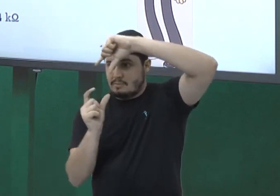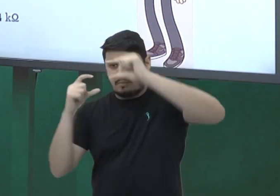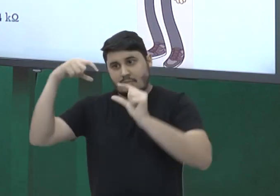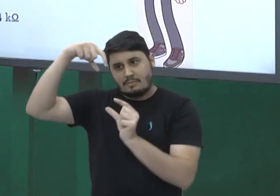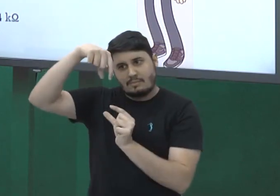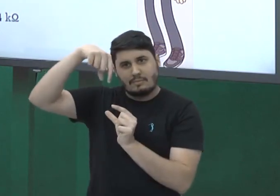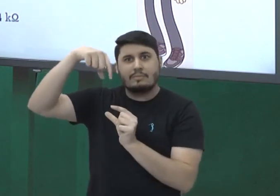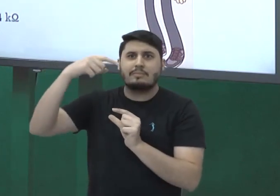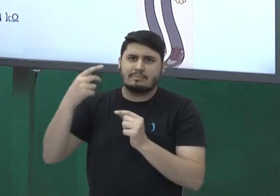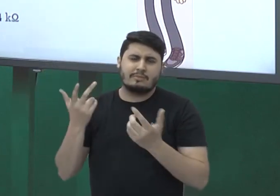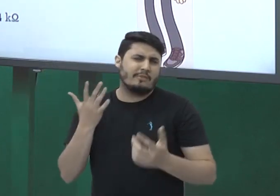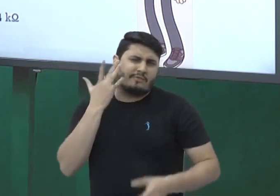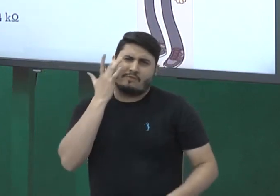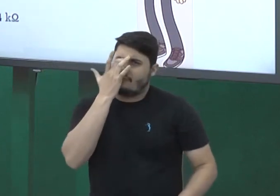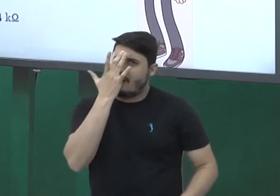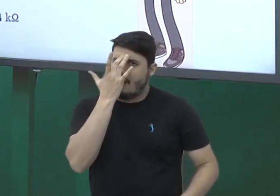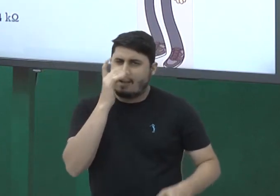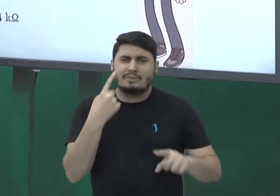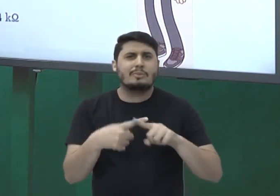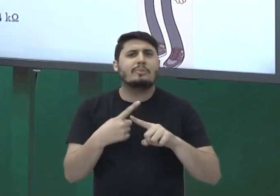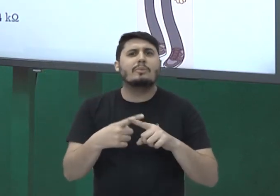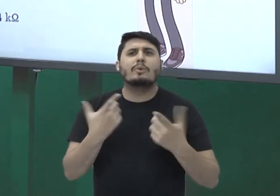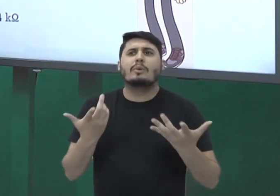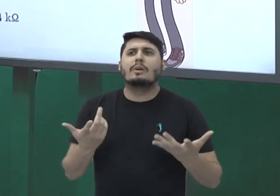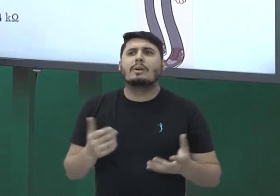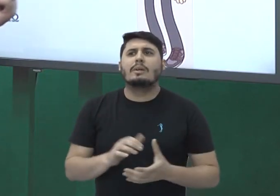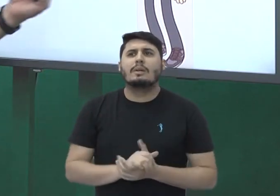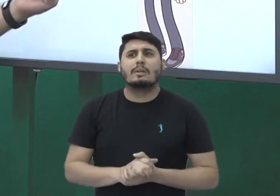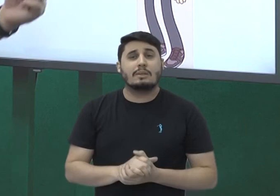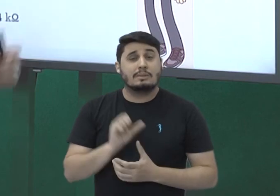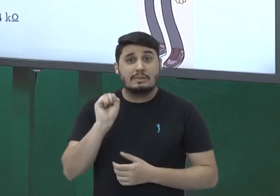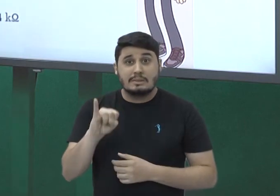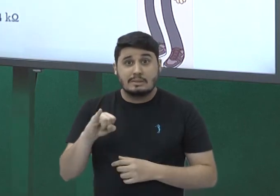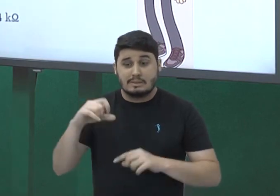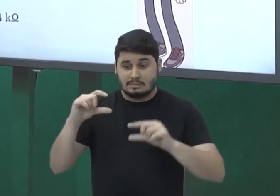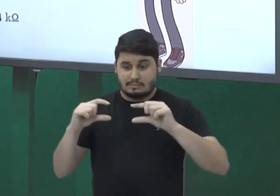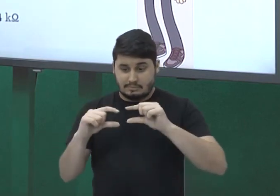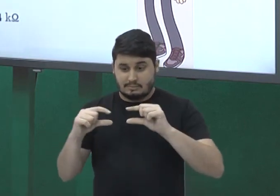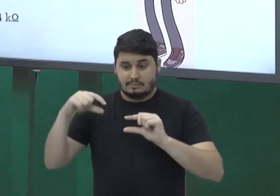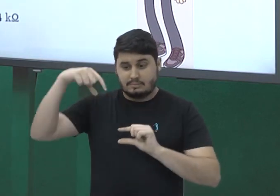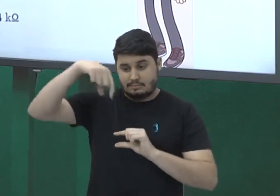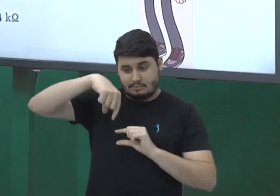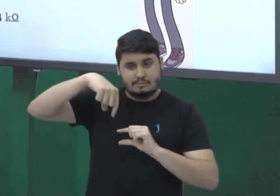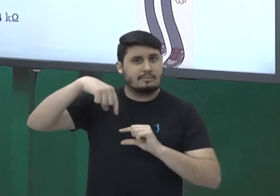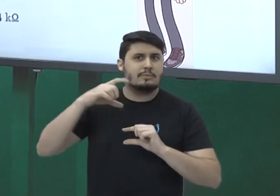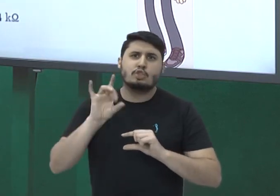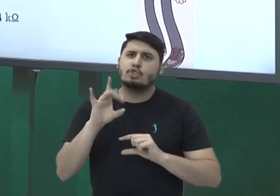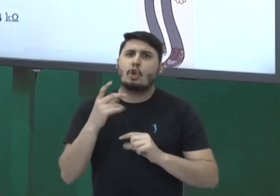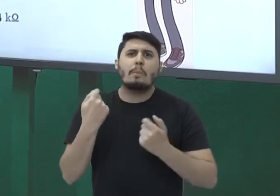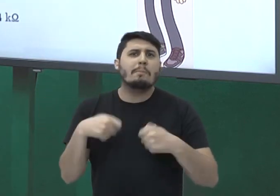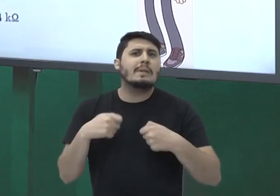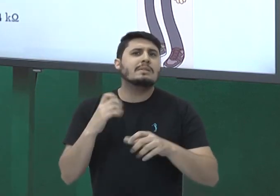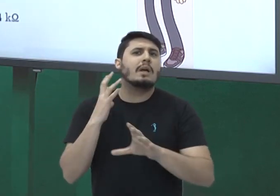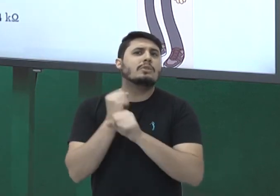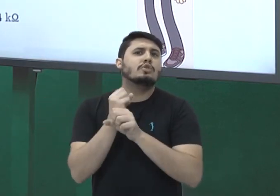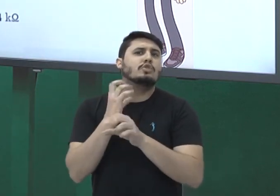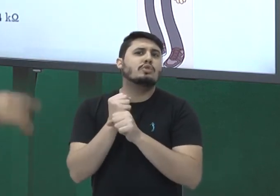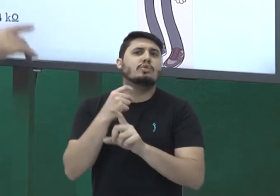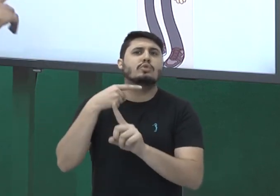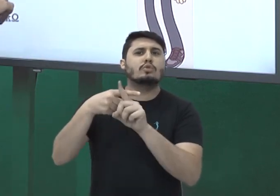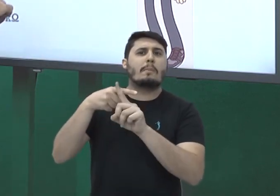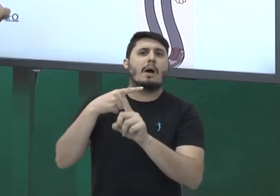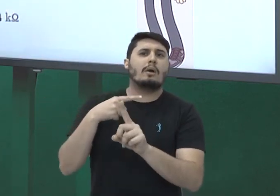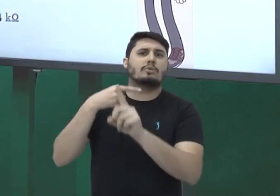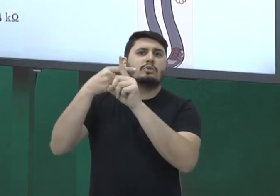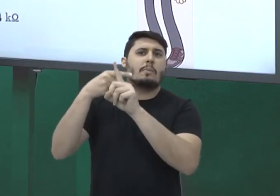quê? Uma resistência equivalente em série é só somar, certo? É só somar, tá certo? Então vou